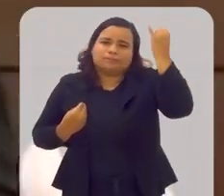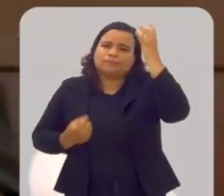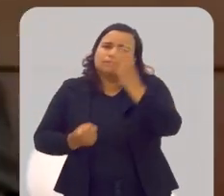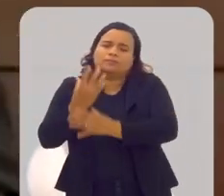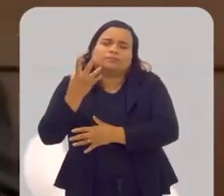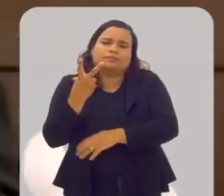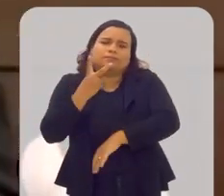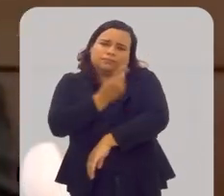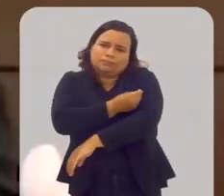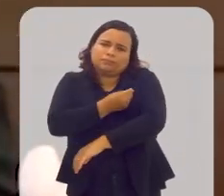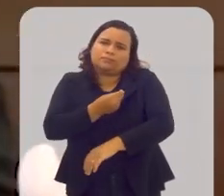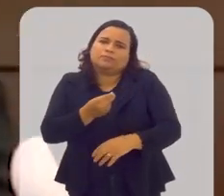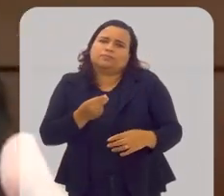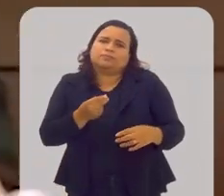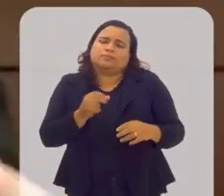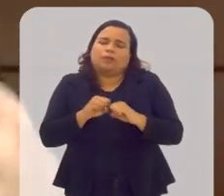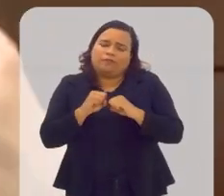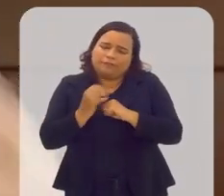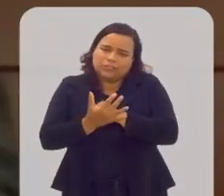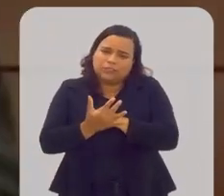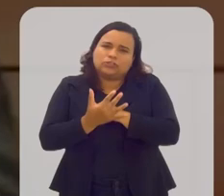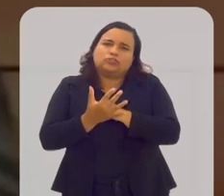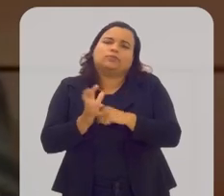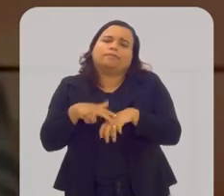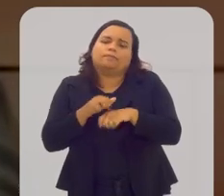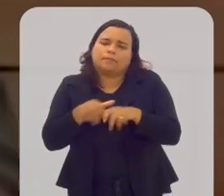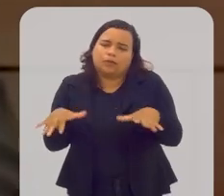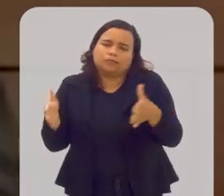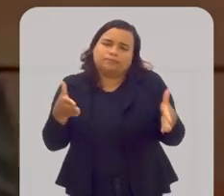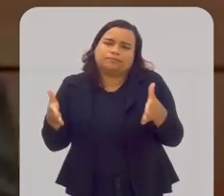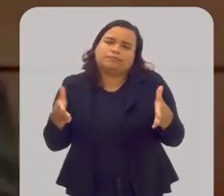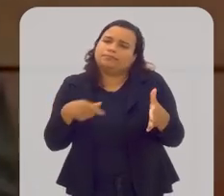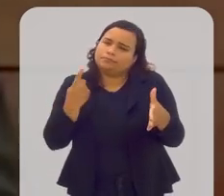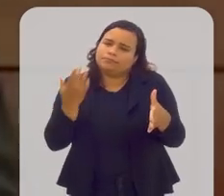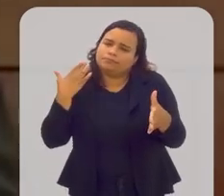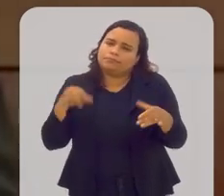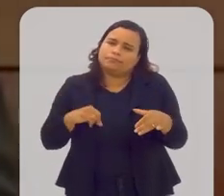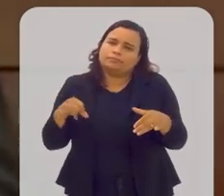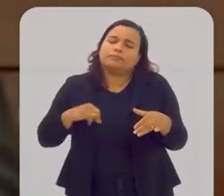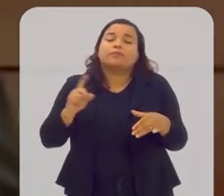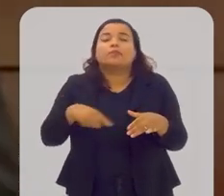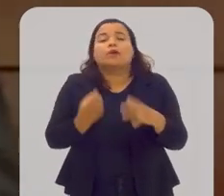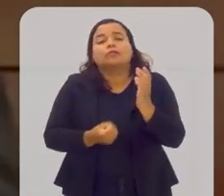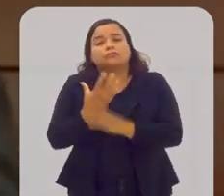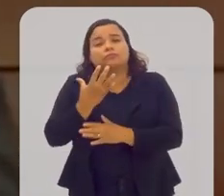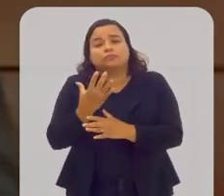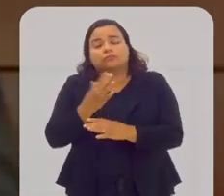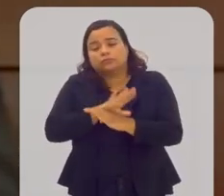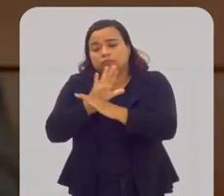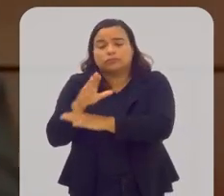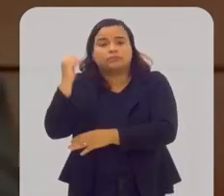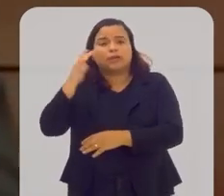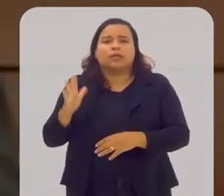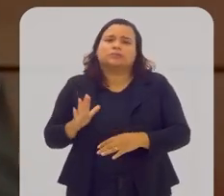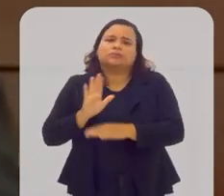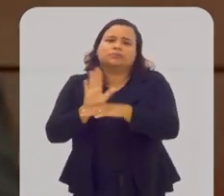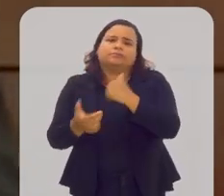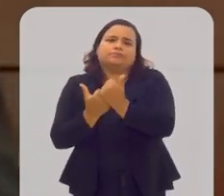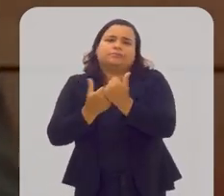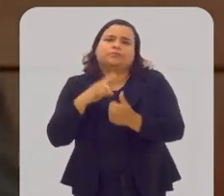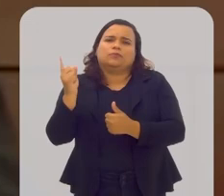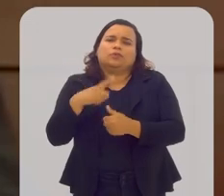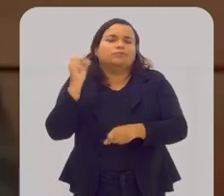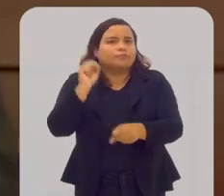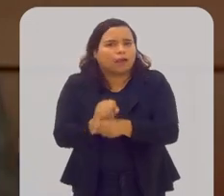necessário para a produção da vacina, né, para a Covid, da pandemia que a gente passou, e a gente já produziu no Brasil esse